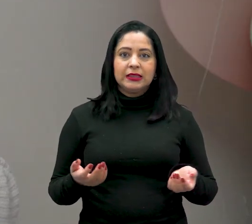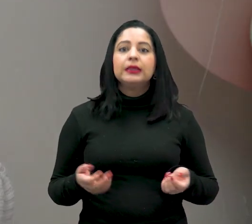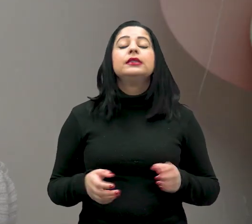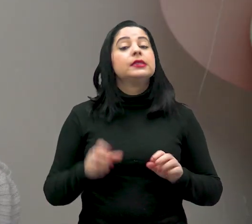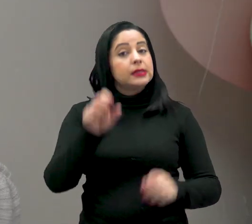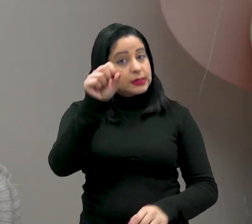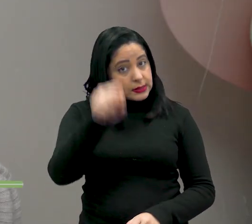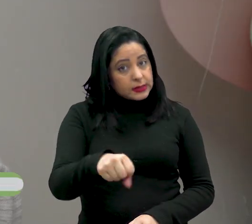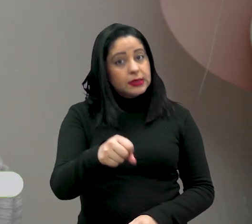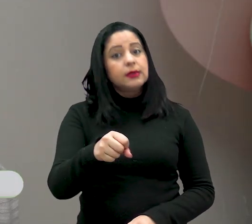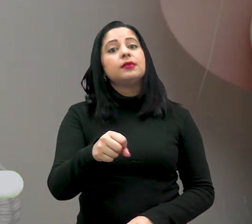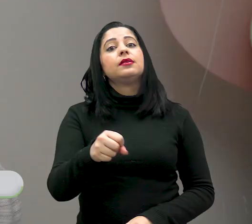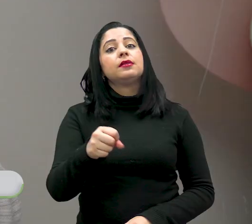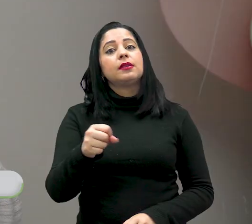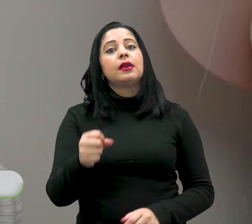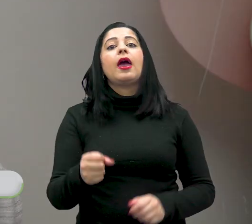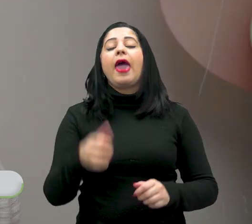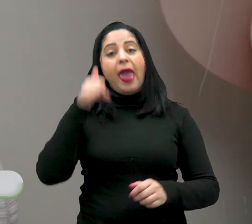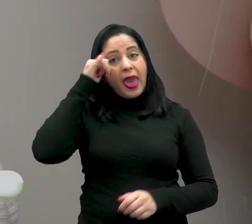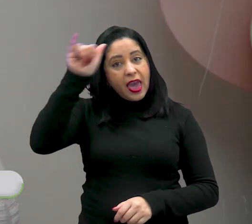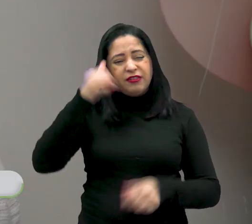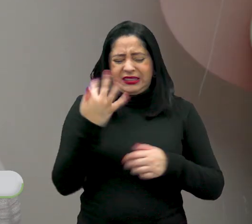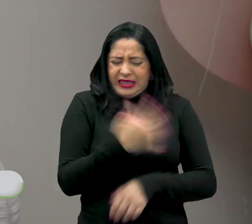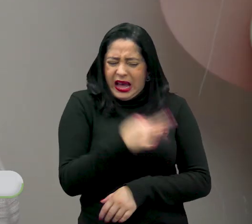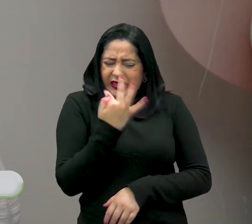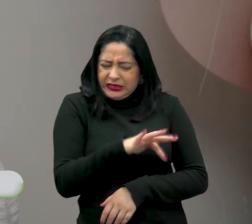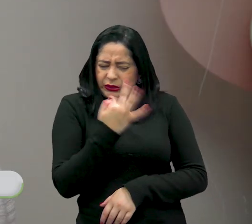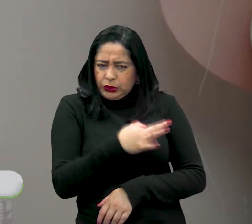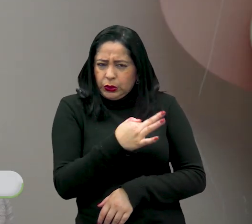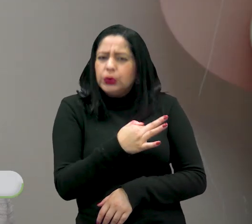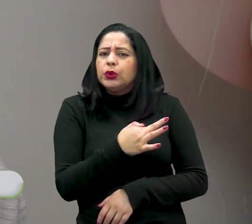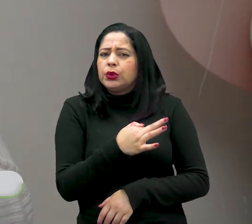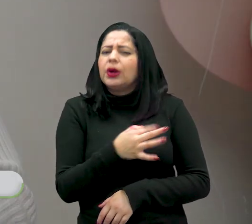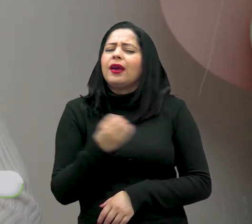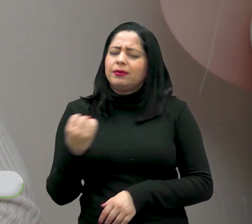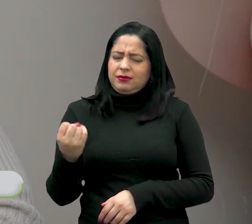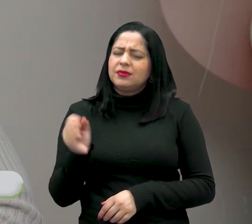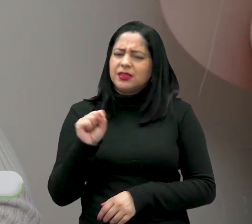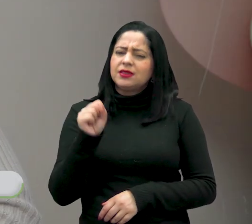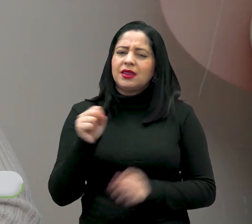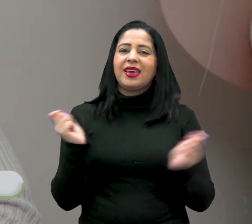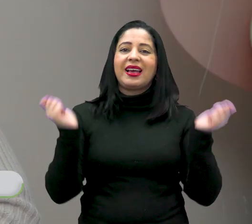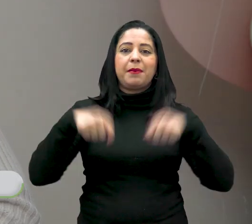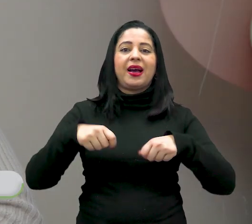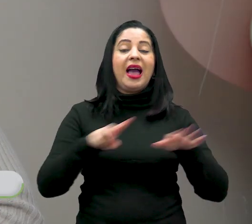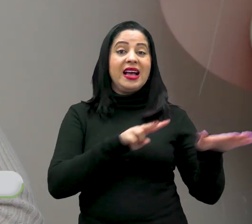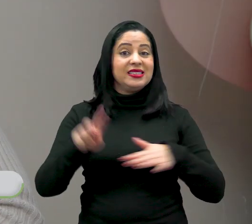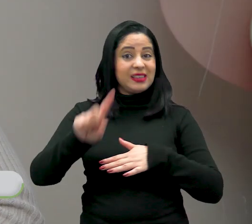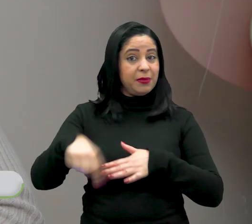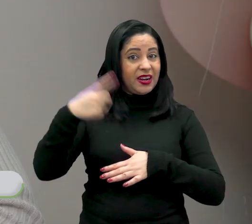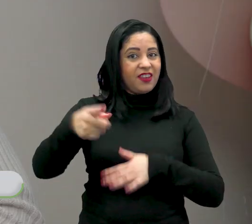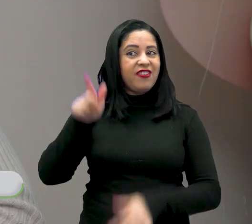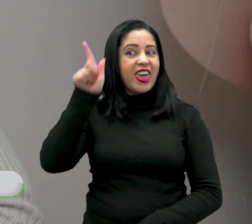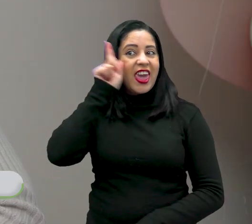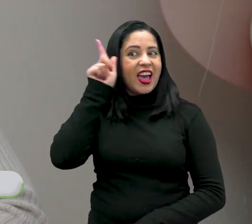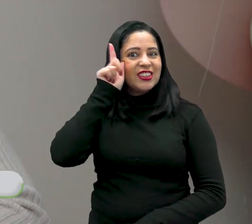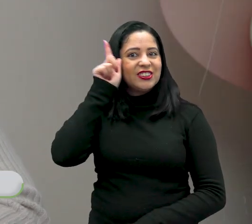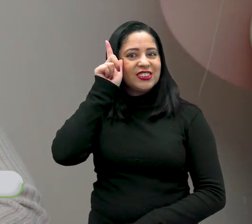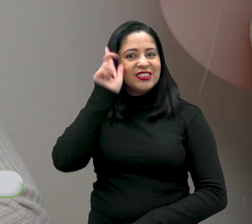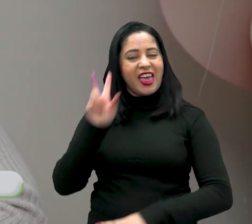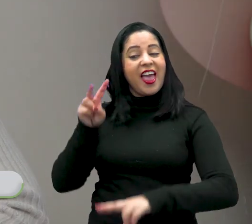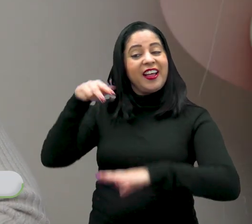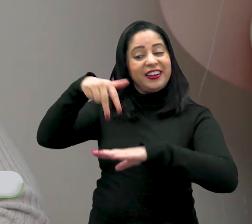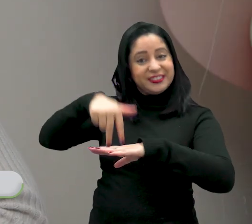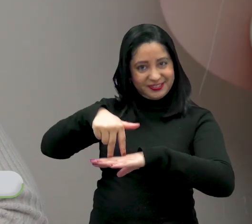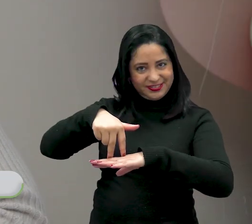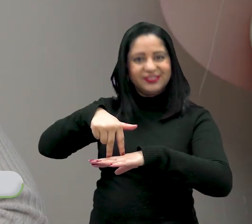certas, é sim muito possível prevenir dores e evitar lesões. E ó, semana que vem ela já vai estar por aqui, tá? A Gisele Lopes já